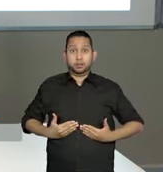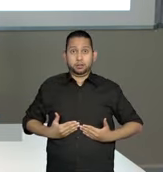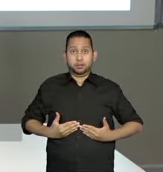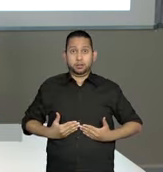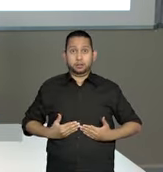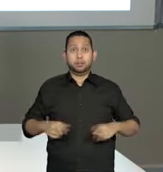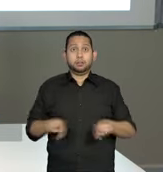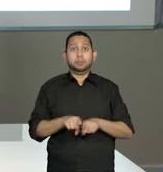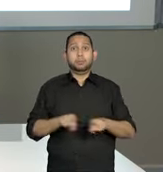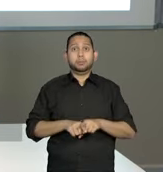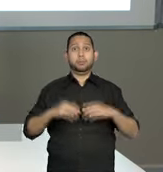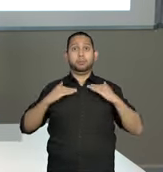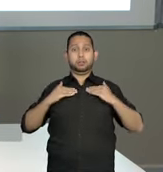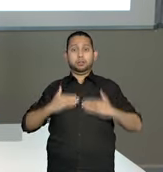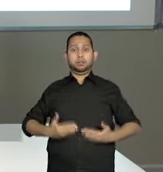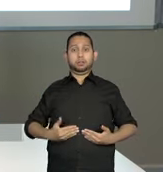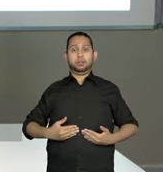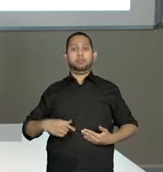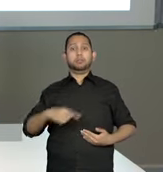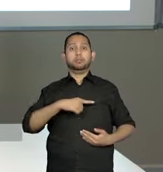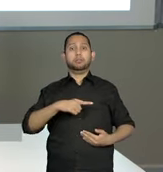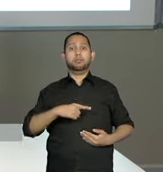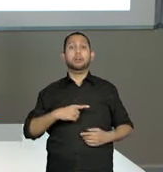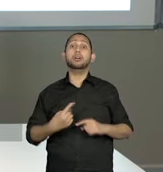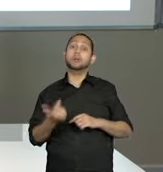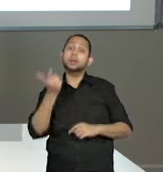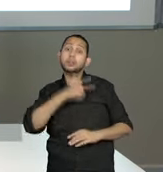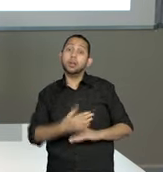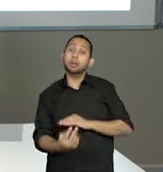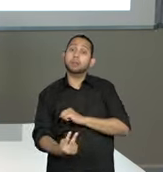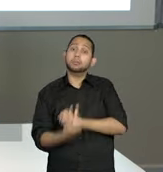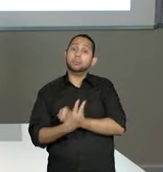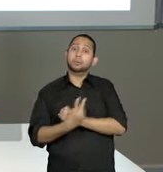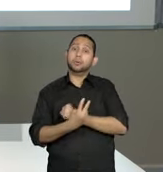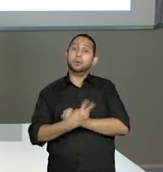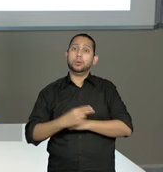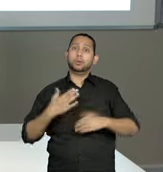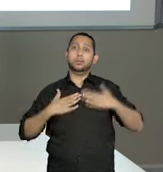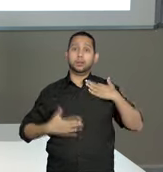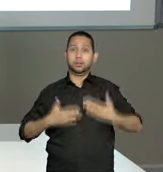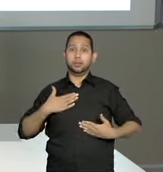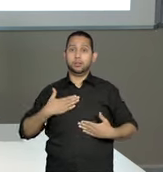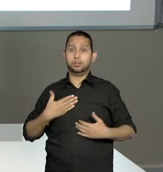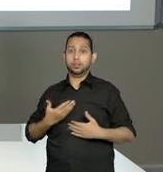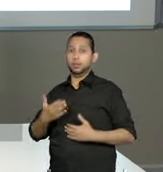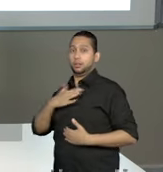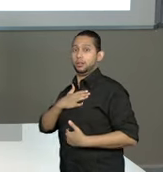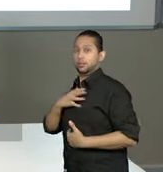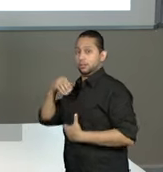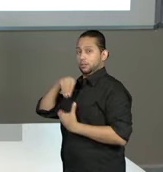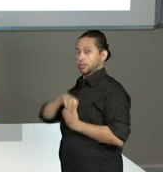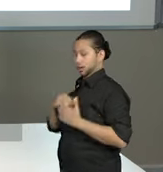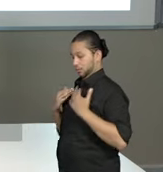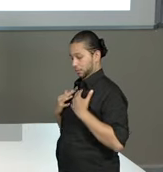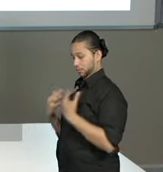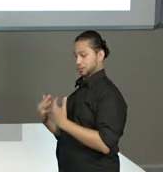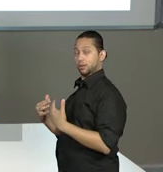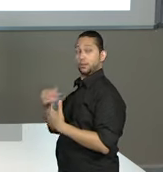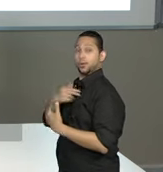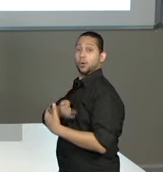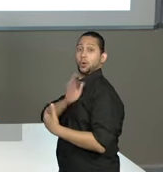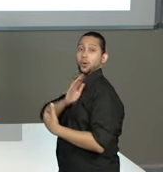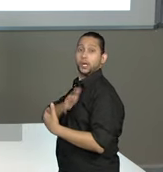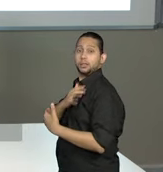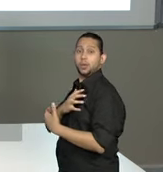do nosso corpo que protege os nossos órgãos, o coração e os